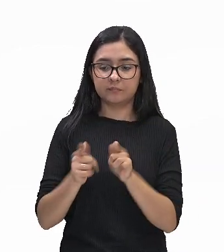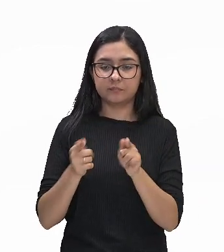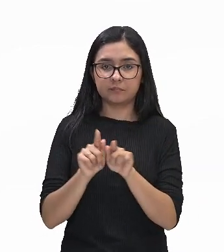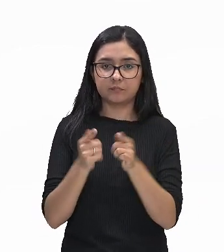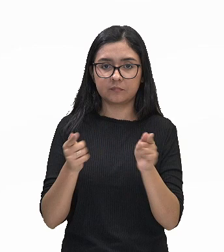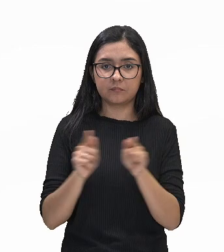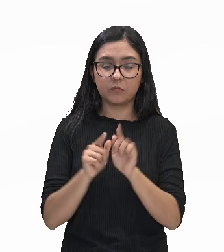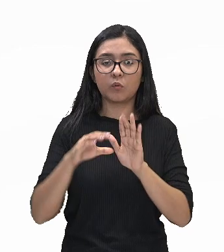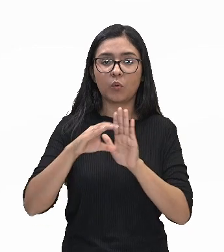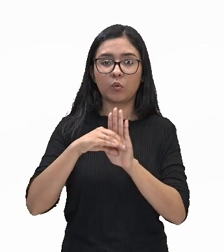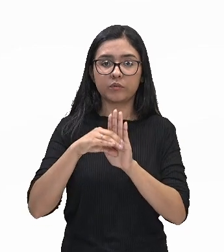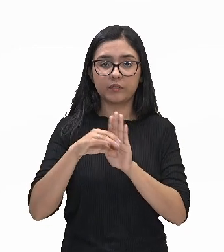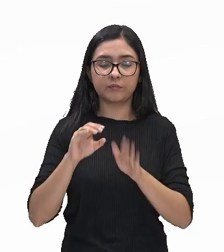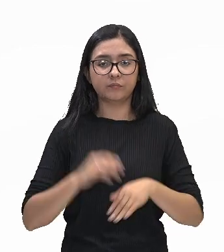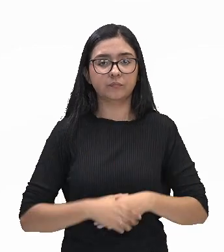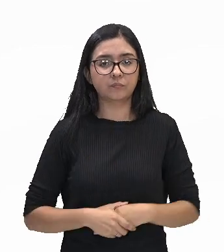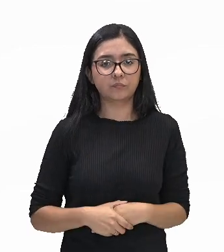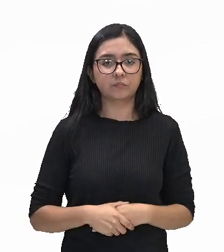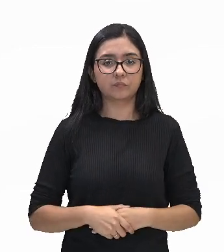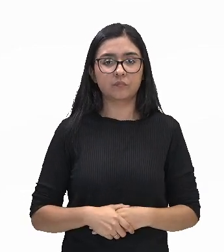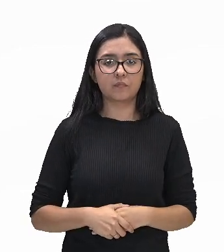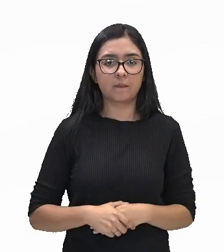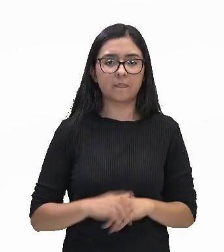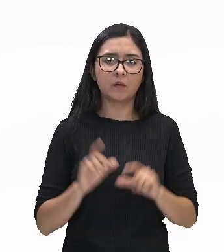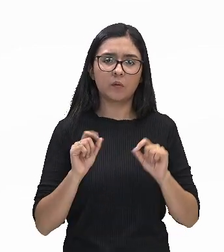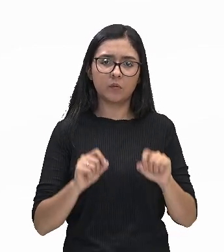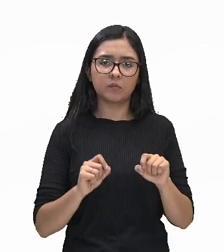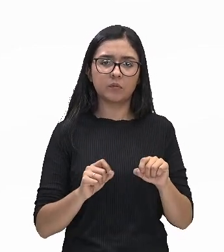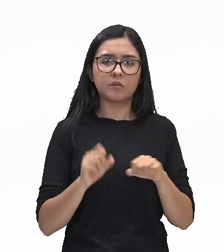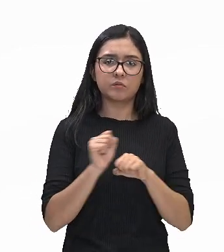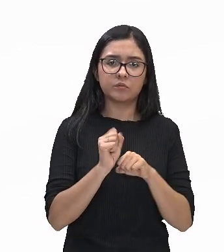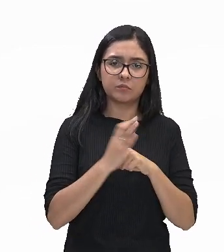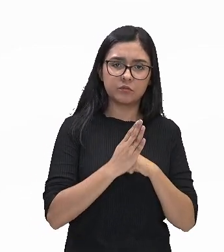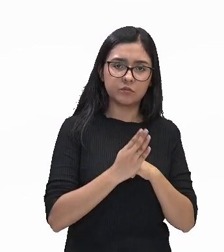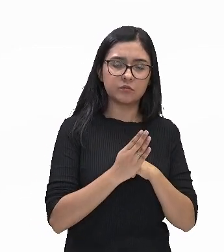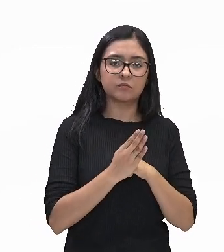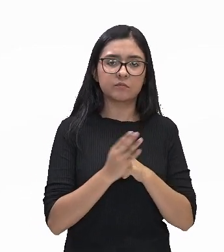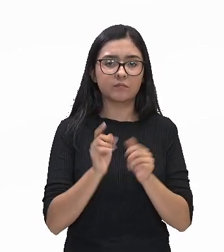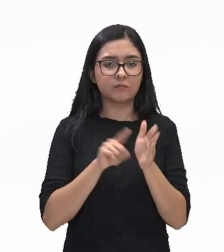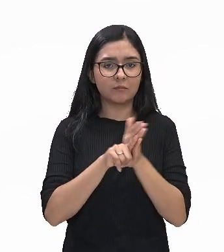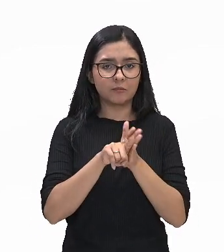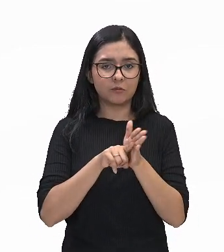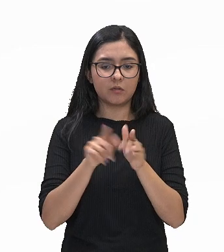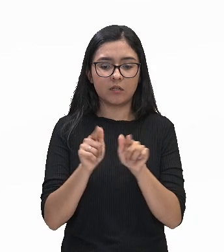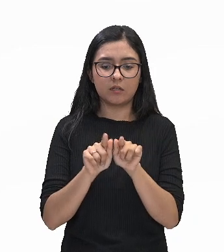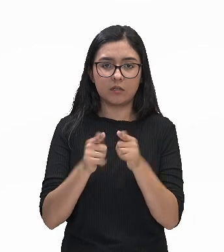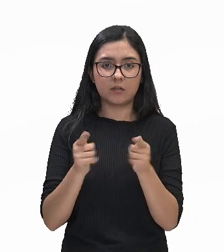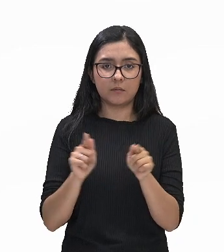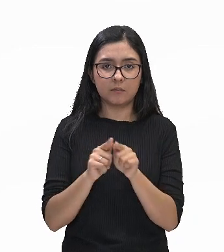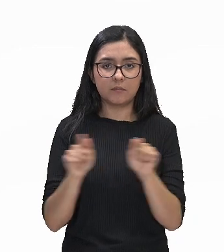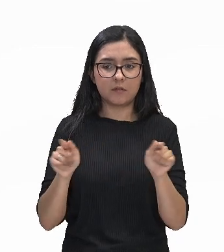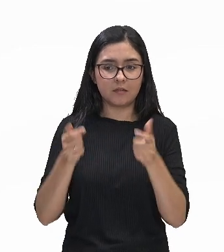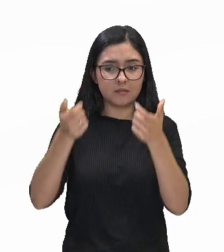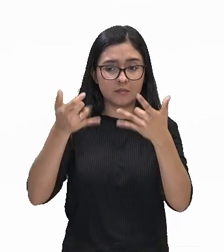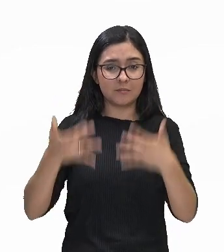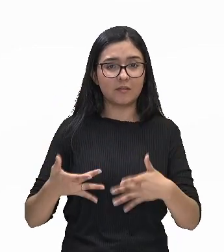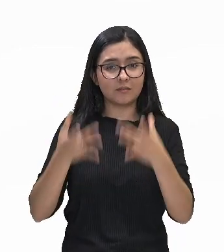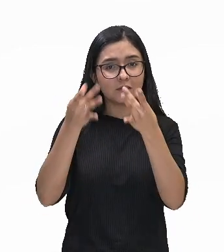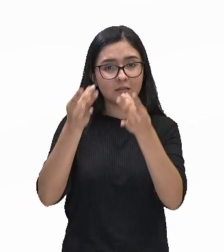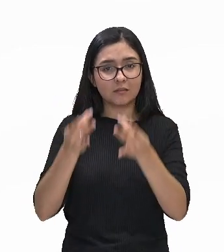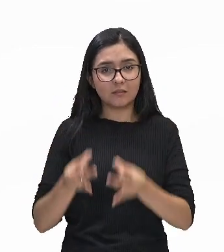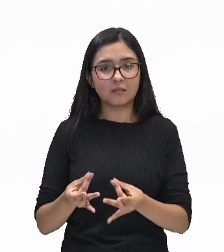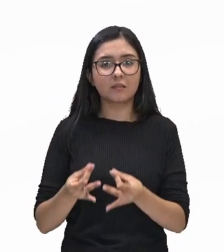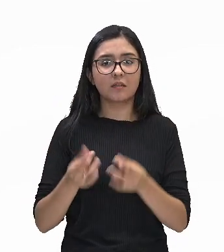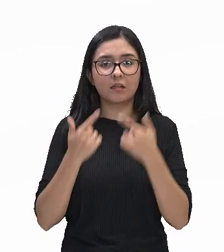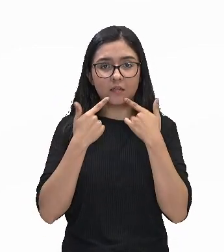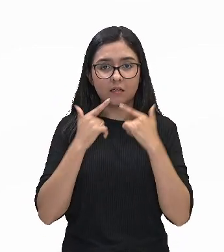os conceitos. Você vai dizer o que é um substantivo, você vai lá na gramática, então você está explicando, né, a língua,